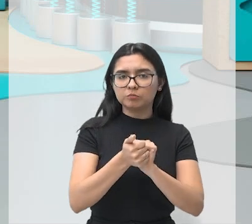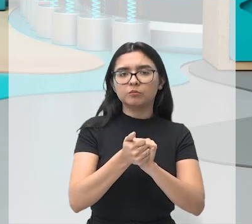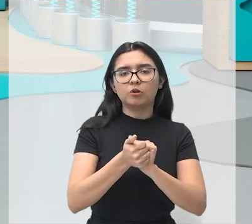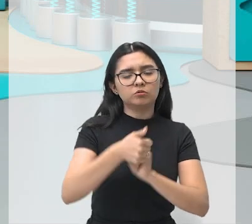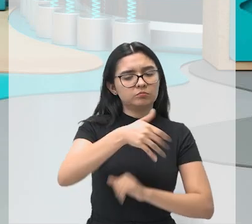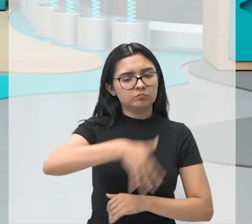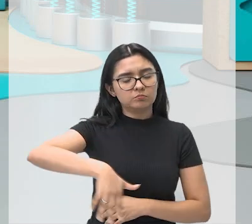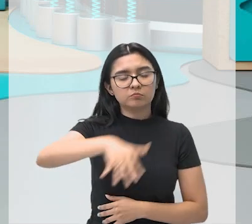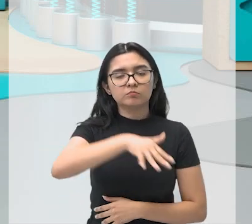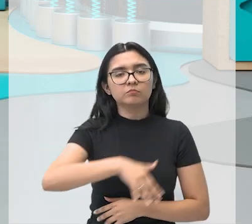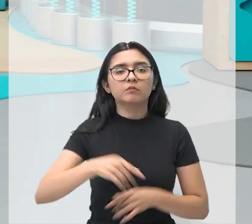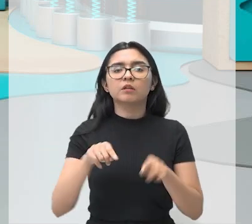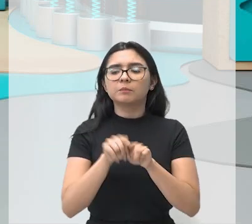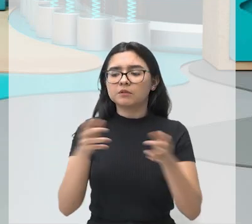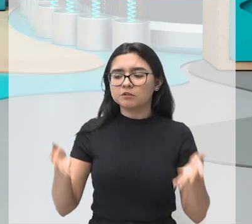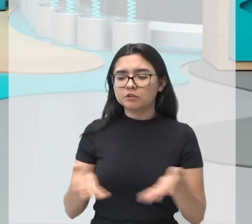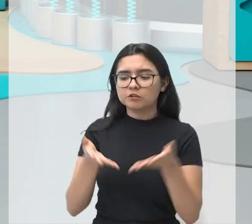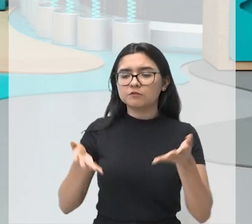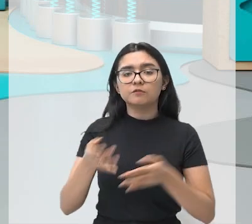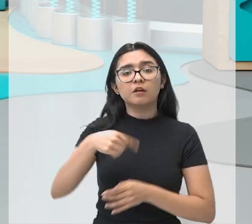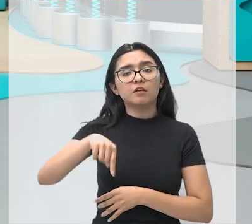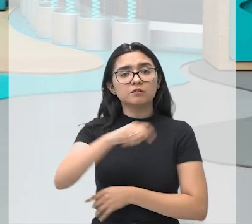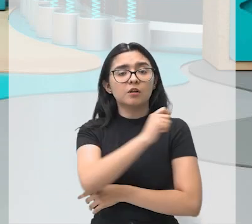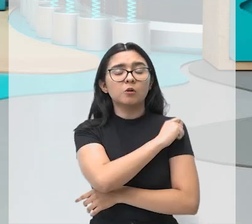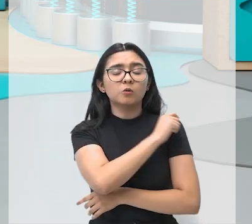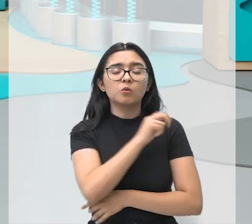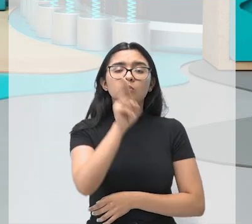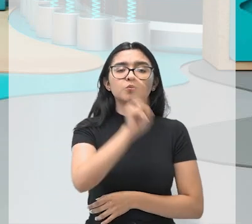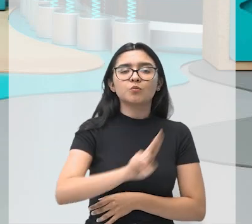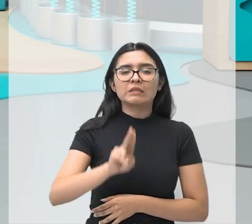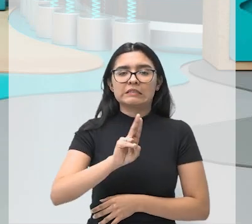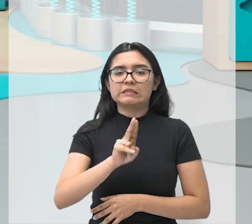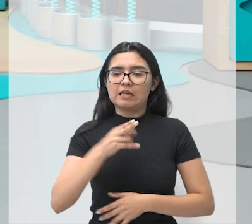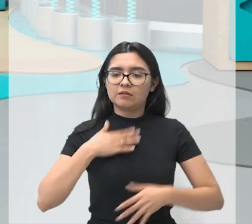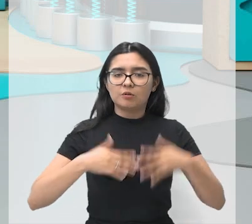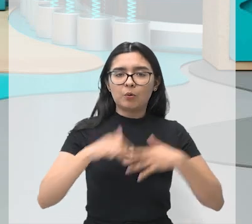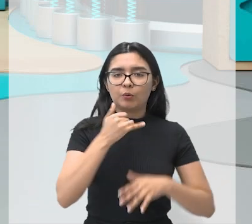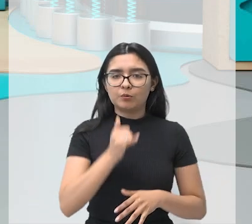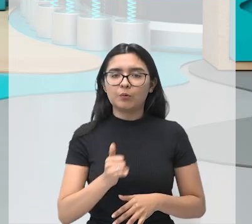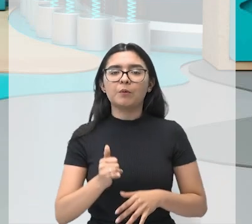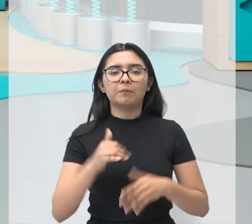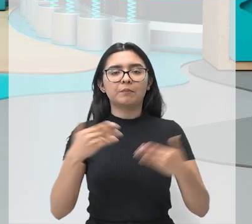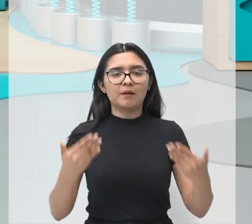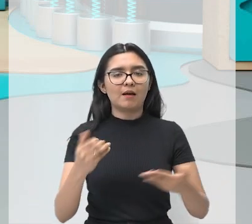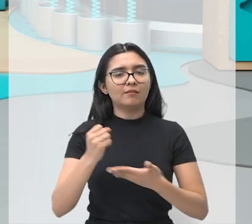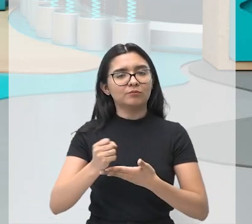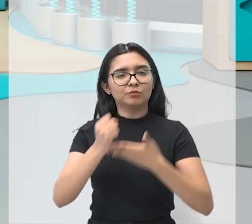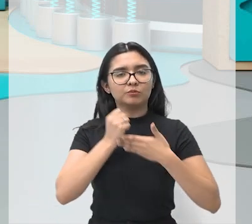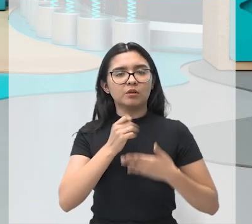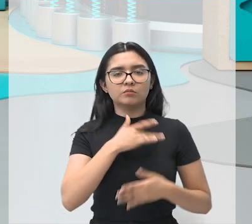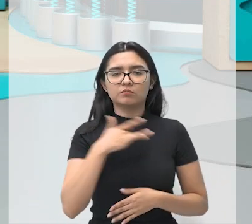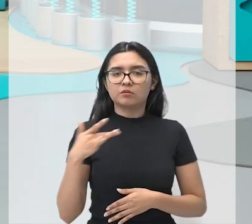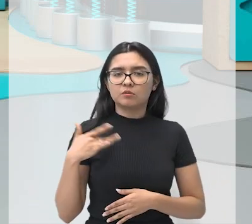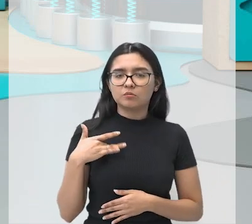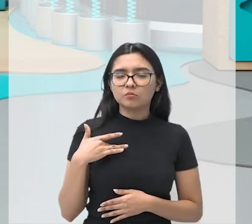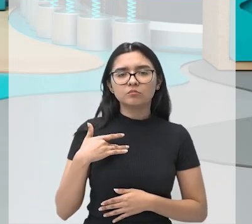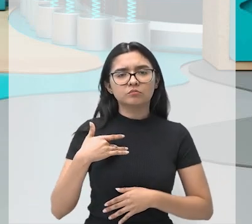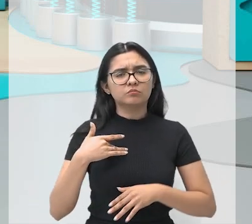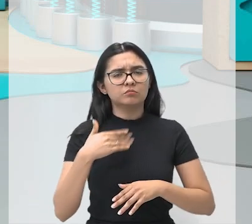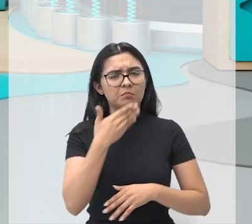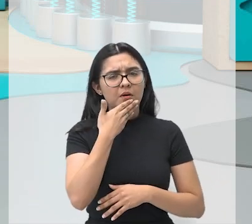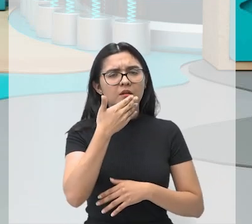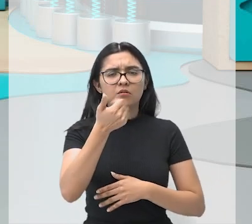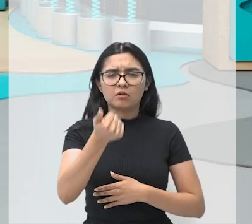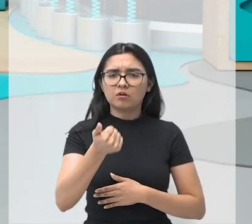né? Deve ser o de encorajar a criança a usarem as suas energias a fim de preservar a saúde aí a longo prazo. Então, se começa lá